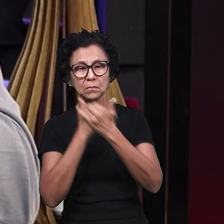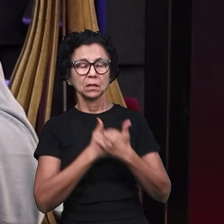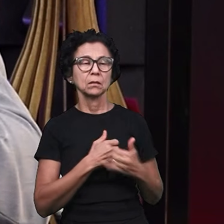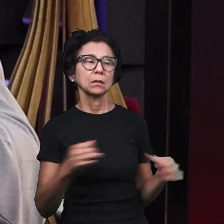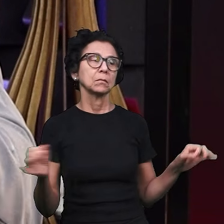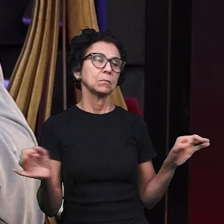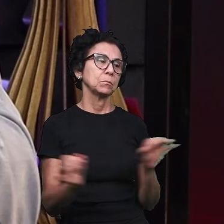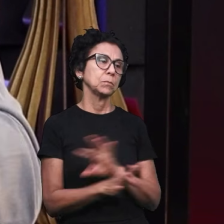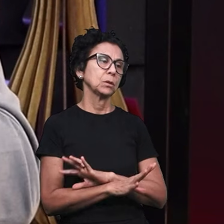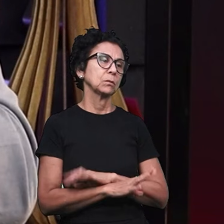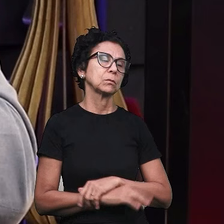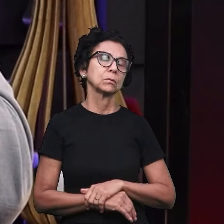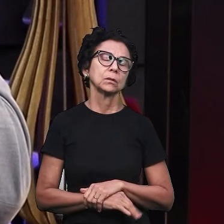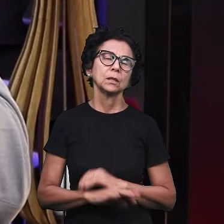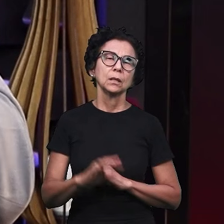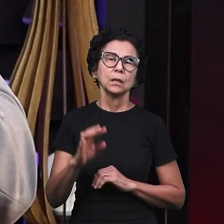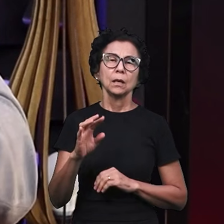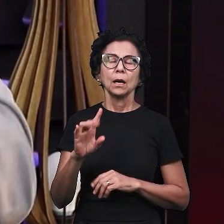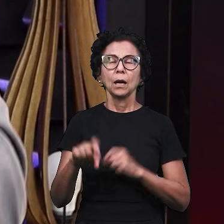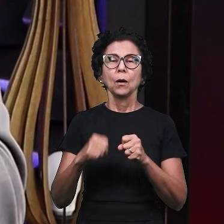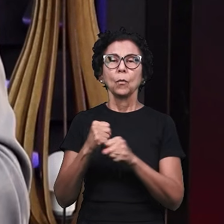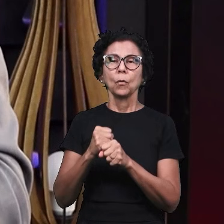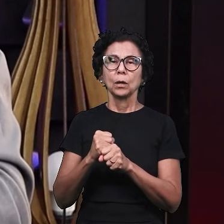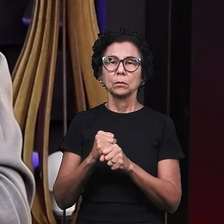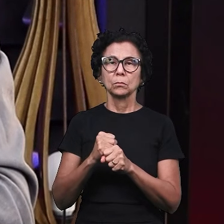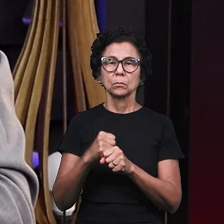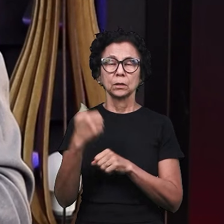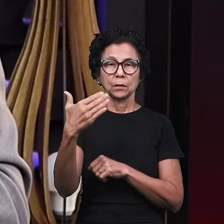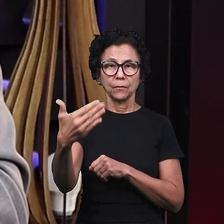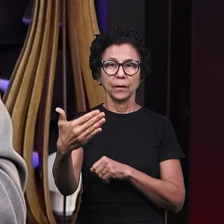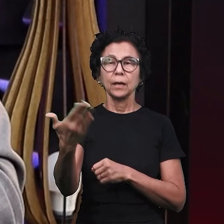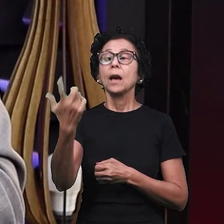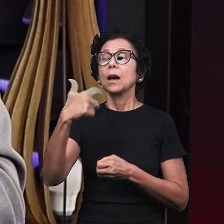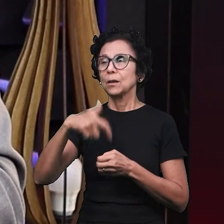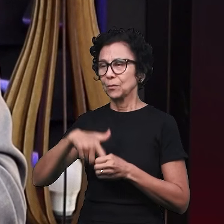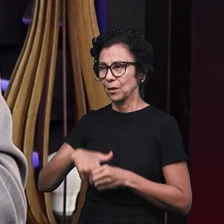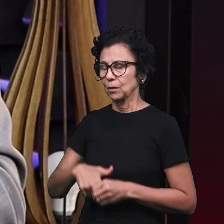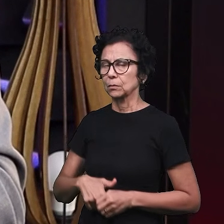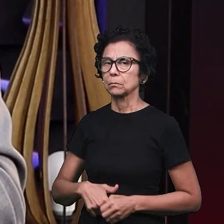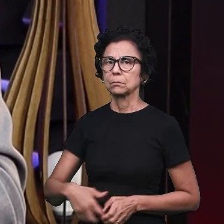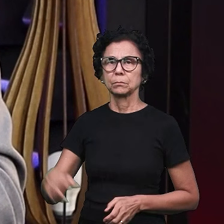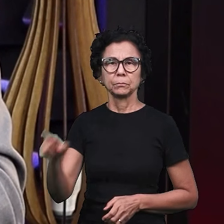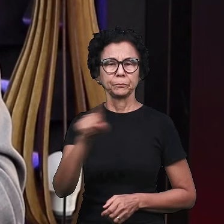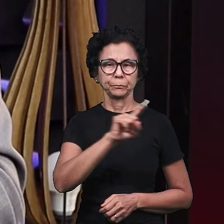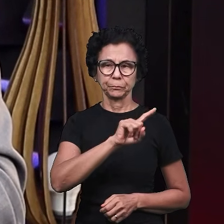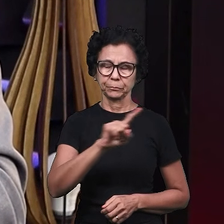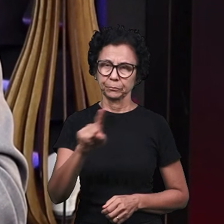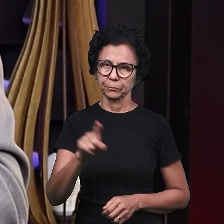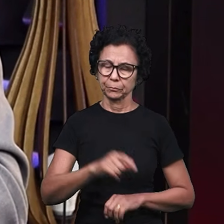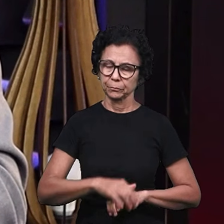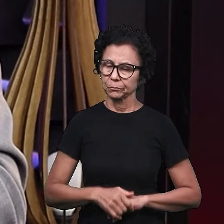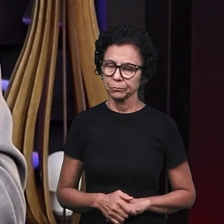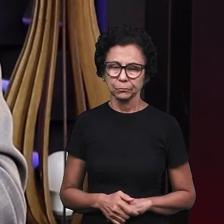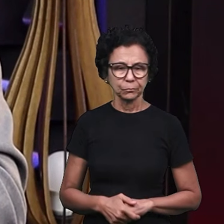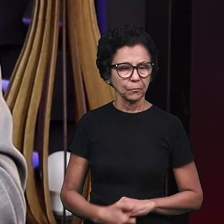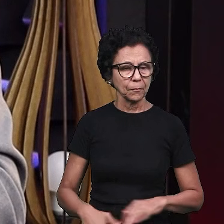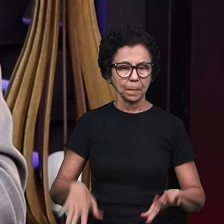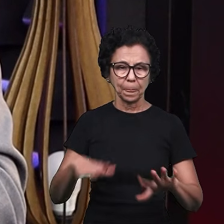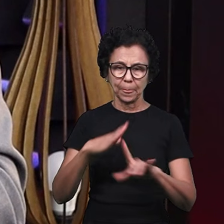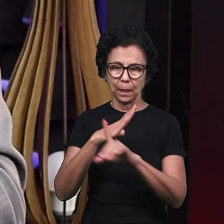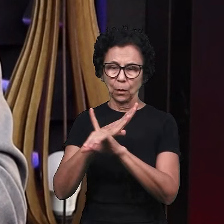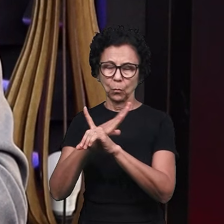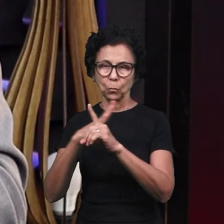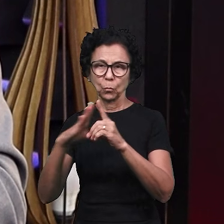perdoados, a minha oferta está feita, Deus vai me abençoar, ano que vem eu volto aqui novamente. E não pode ser assim. O culto